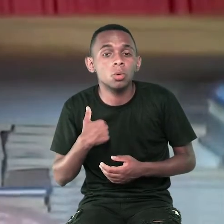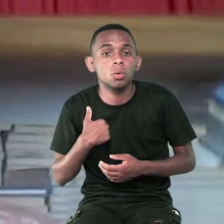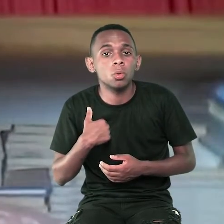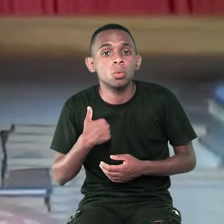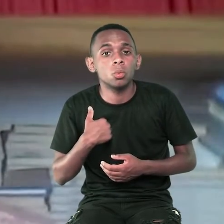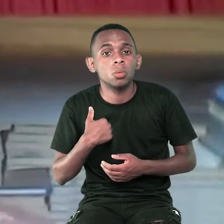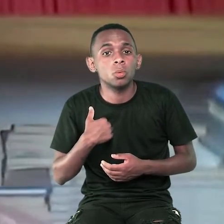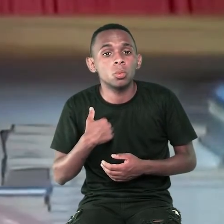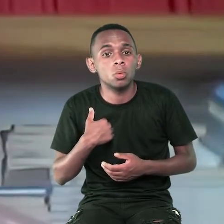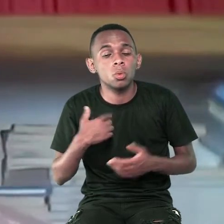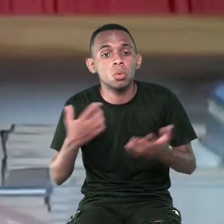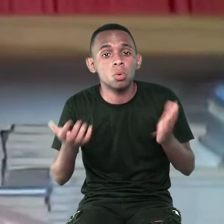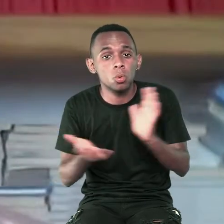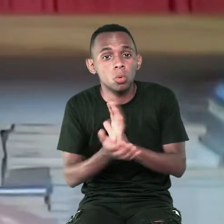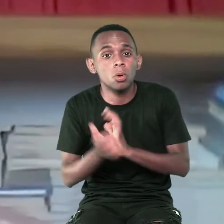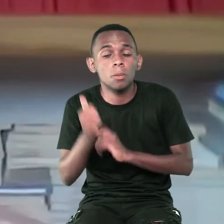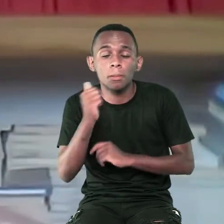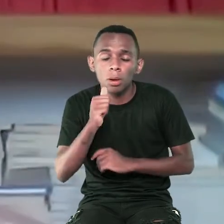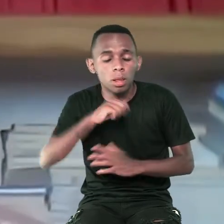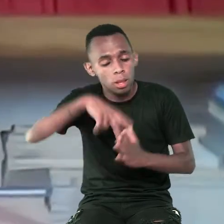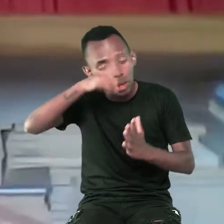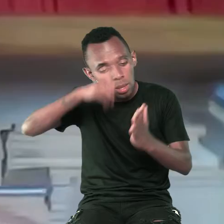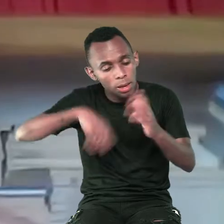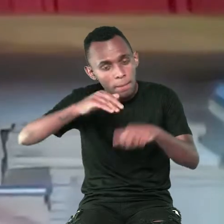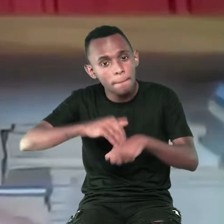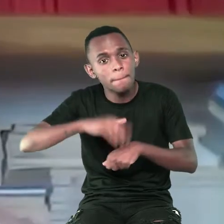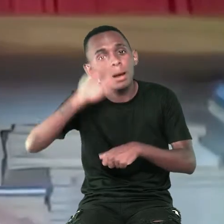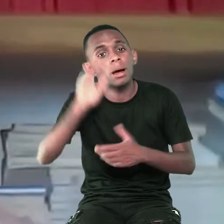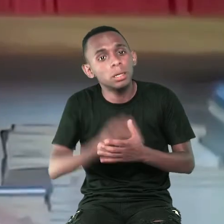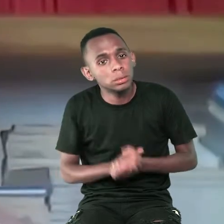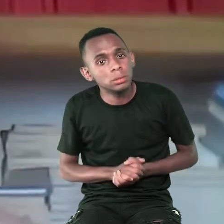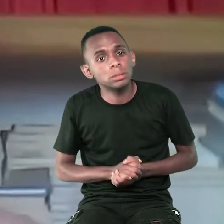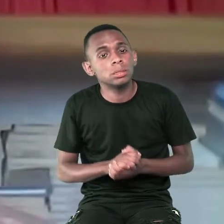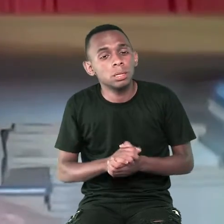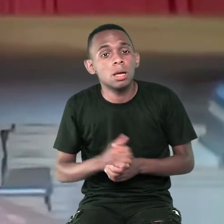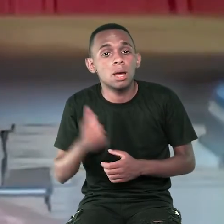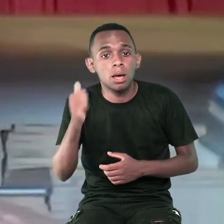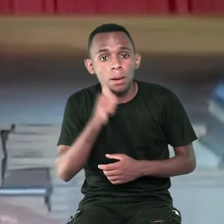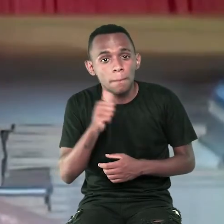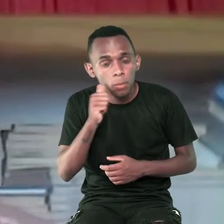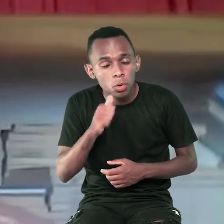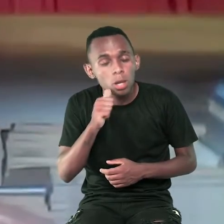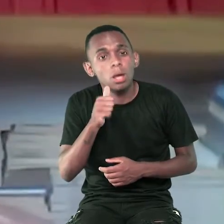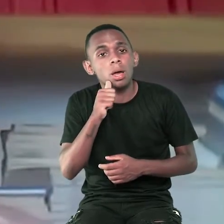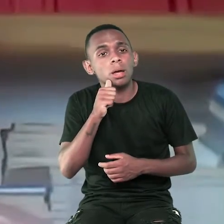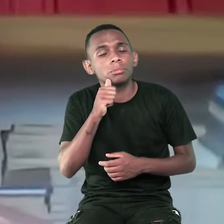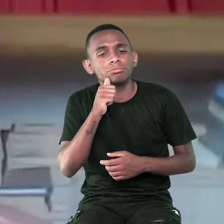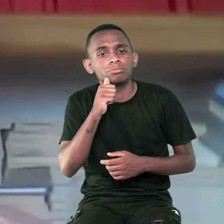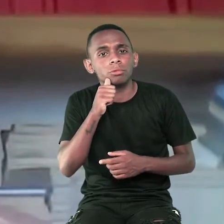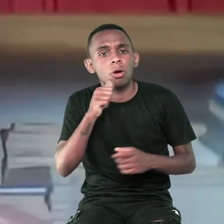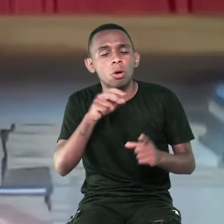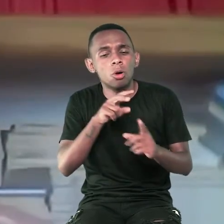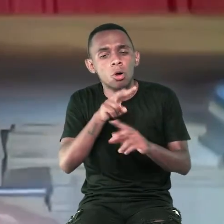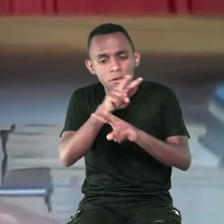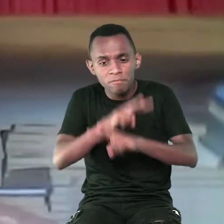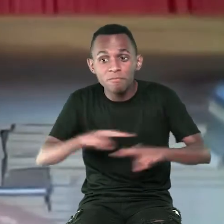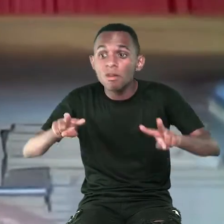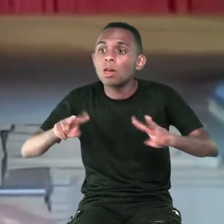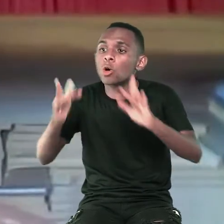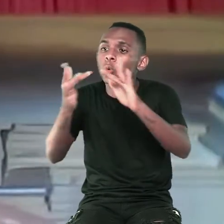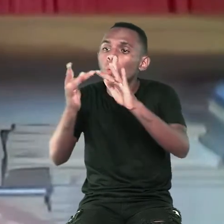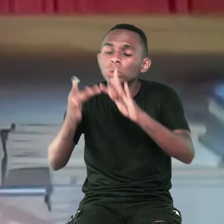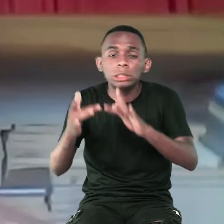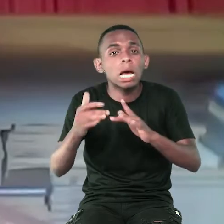as mulheres lerem mais as mulheres, para as mulheres olharem para as histórias das mulheres